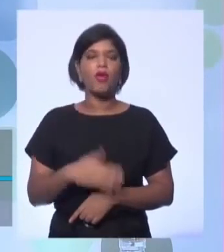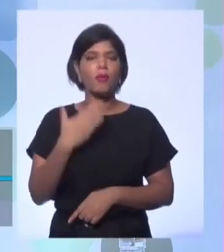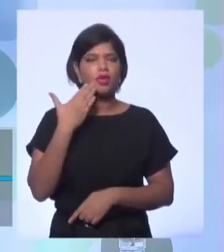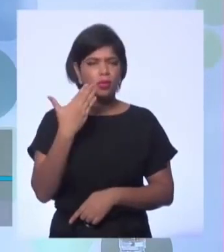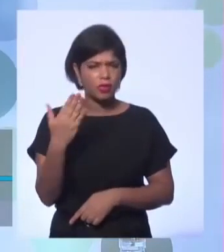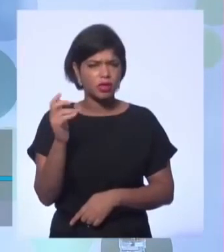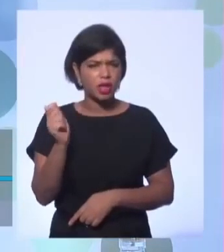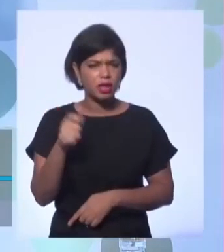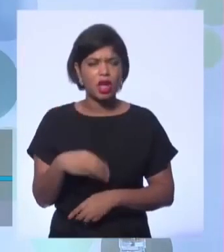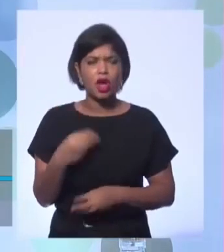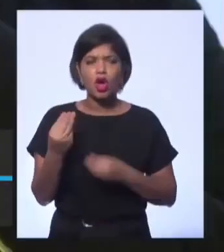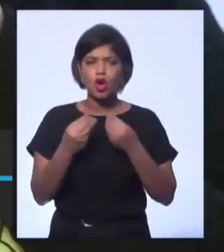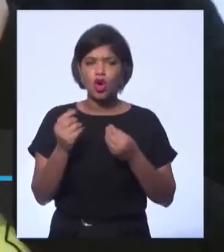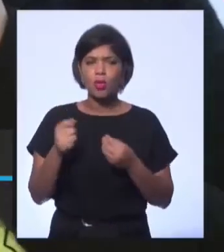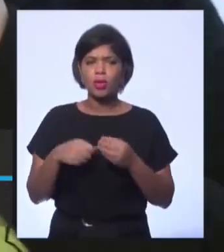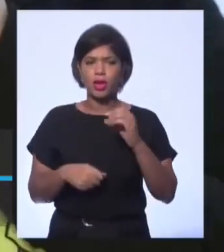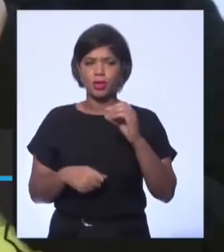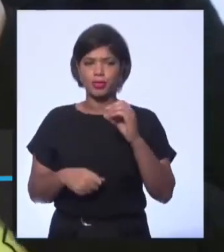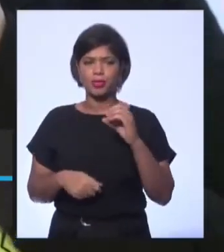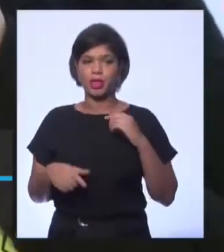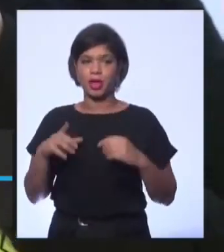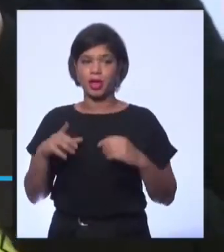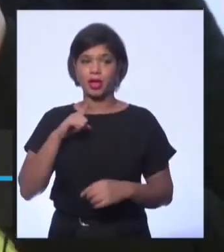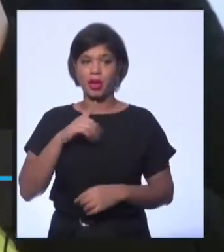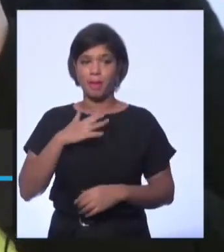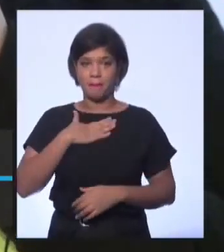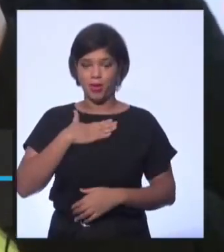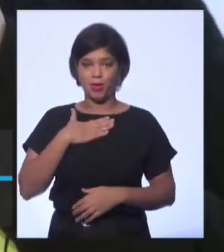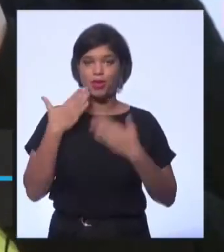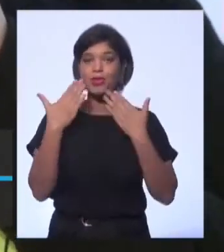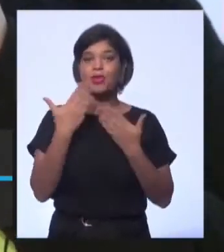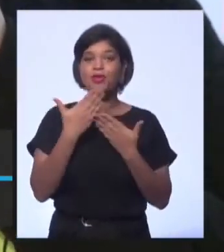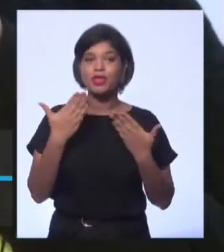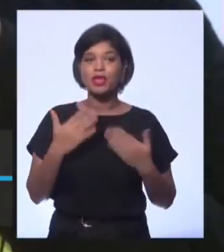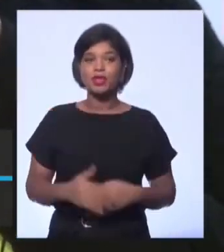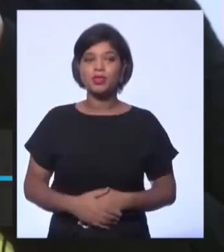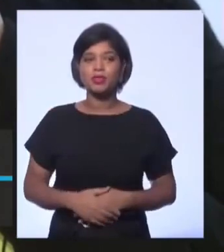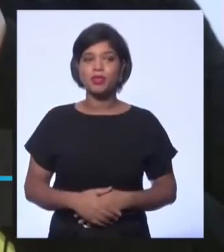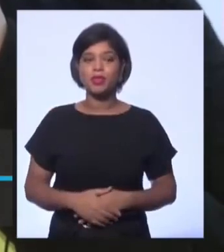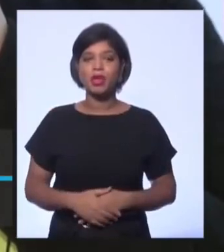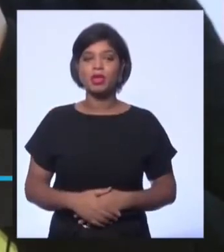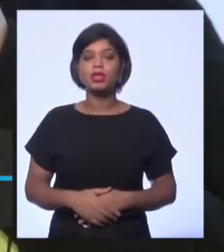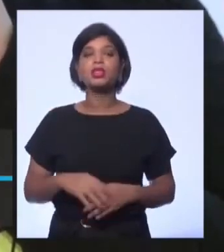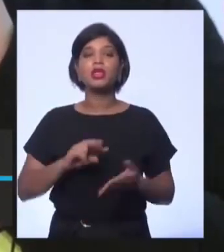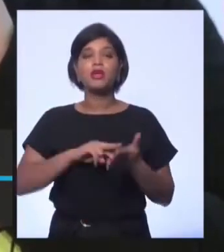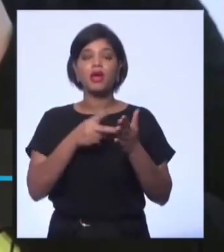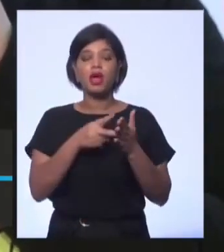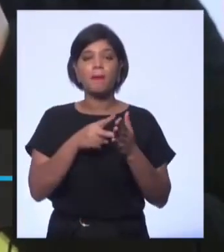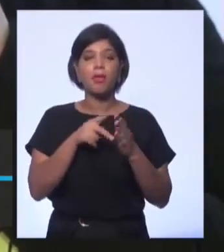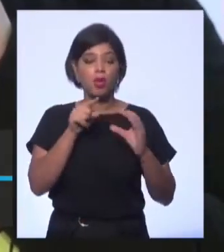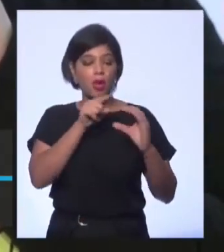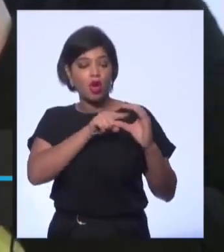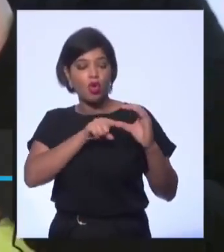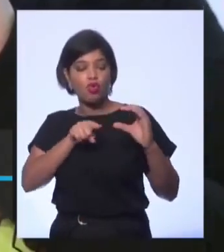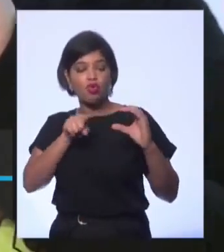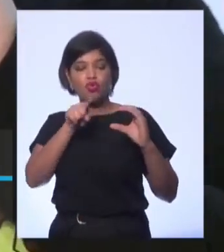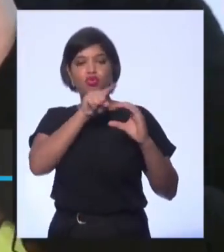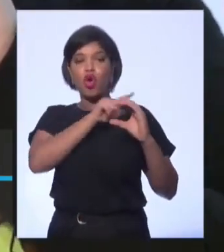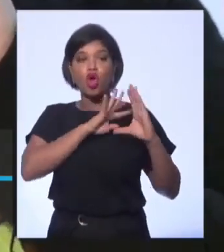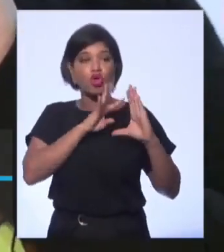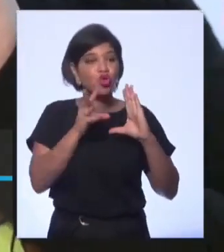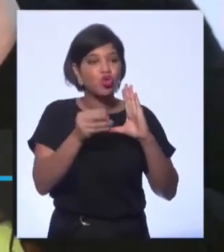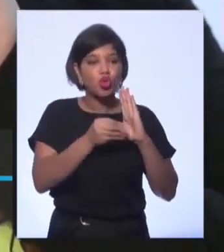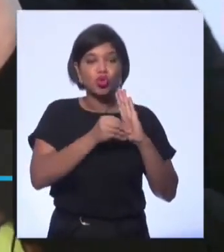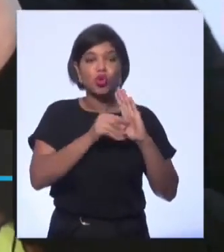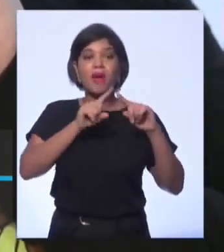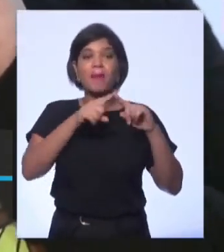para vocês a ideia do que é o comprimento com o diâmetro. Então, comprimento, a gente está falando da volta completa da aliança, tá? E quando a gente fala